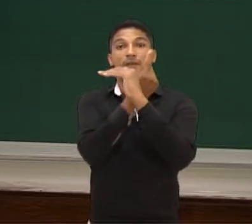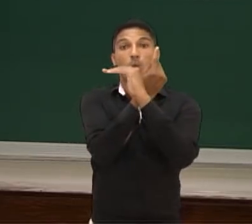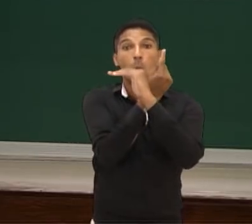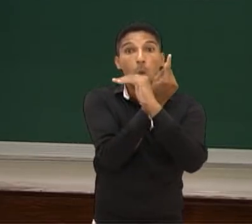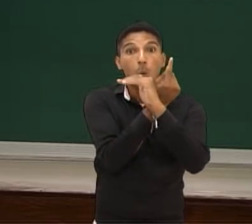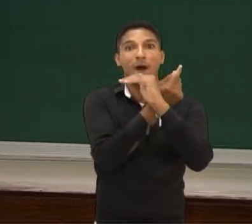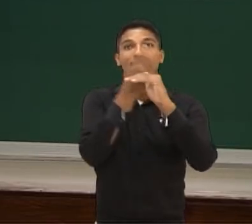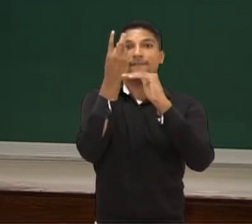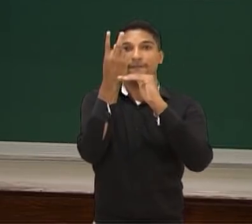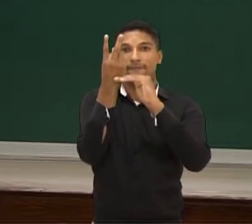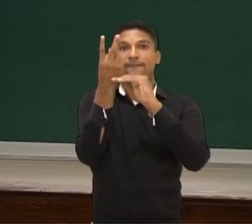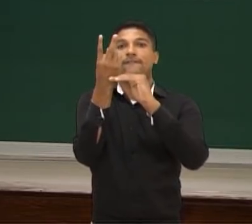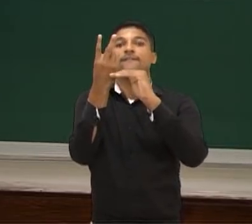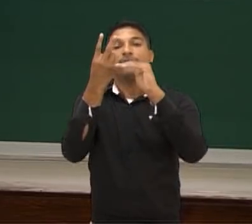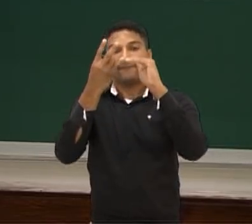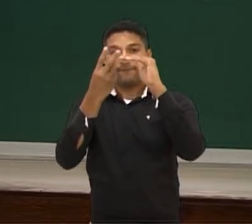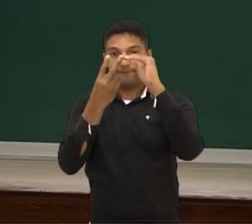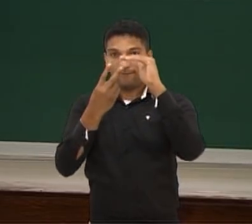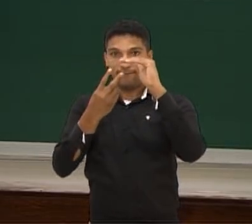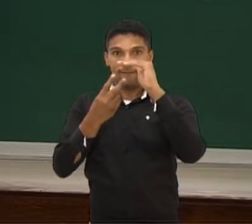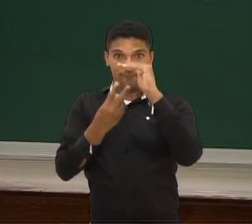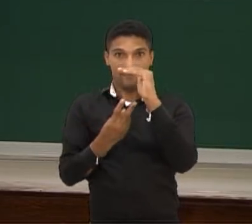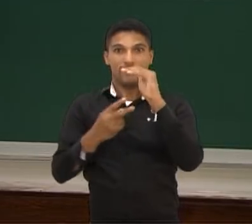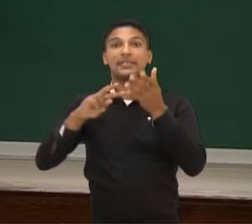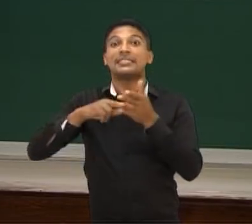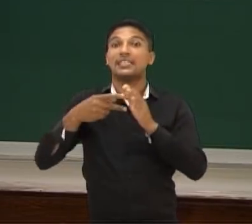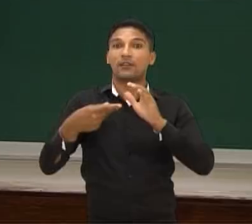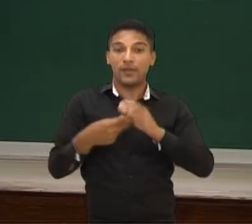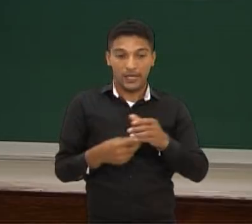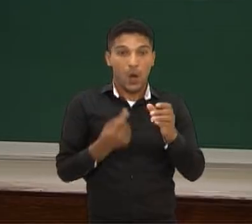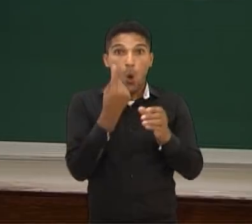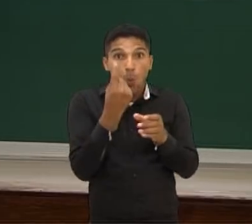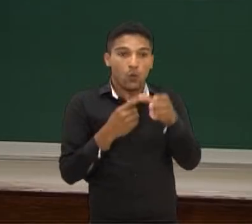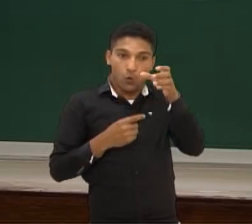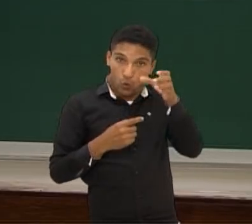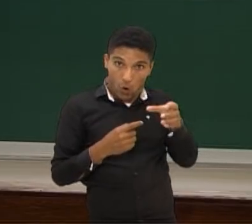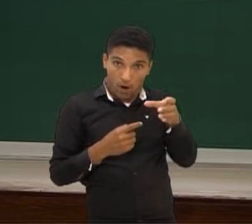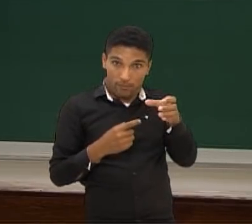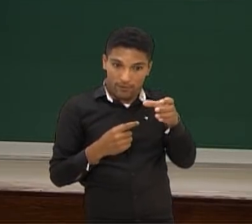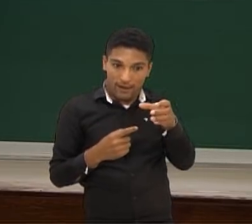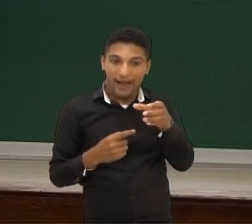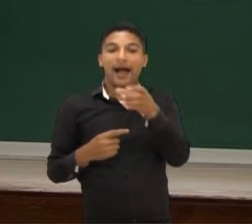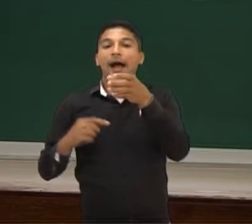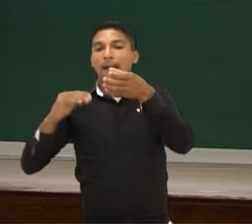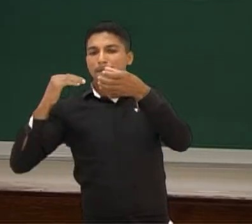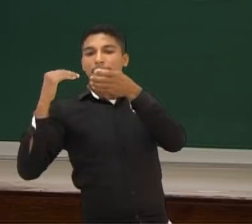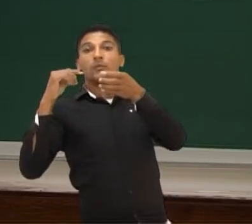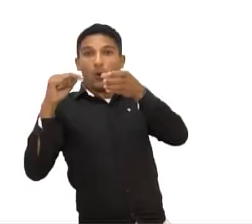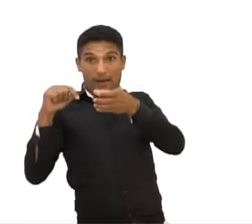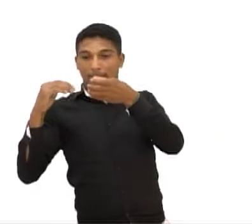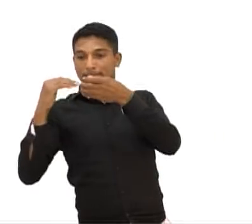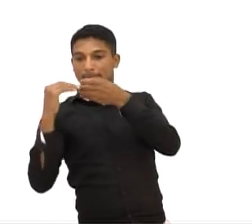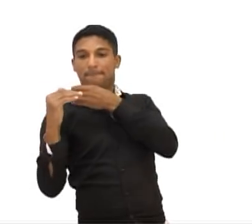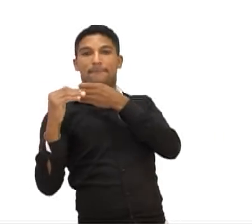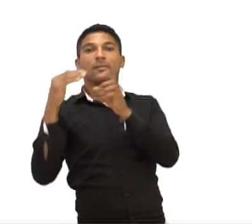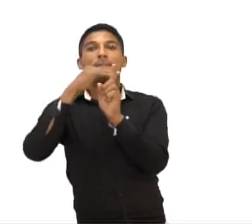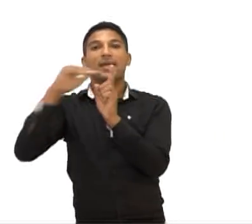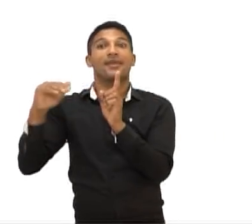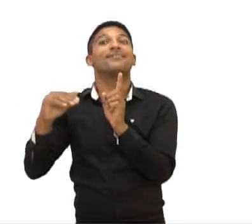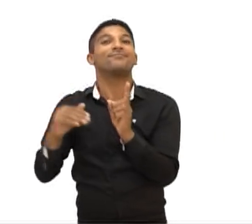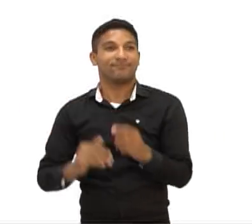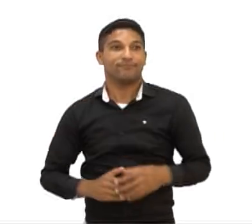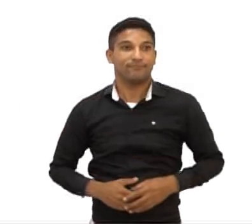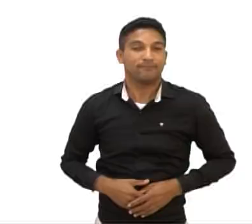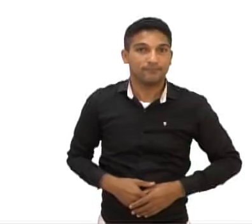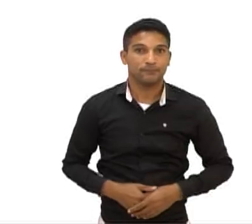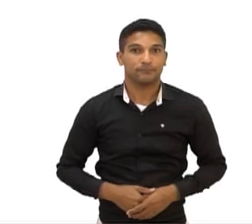Por isso que falamos com frações, estamos fracionando a nossa quantidade. Ok? Agora aqui a professora trouxe para vocês a representação